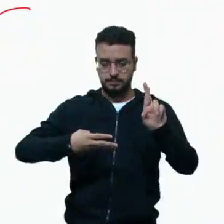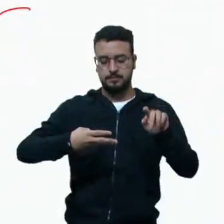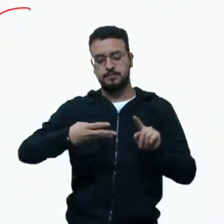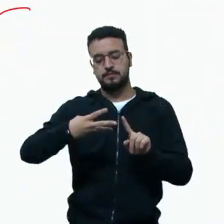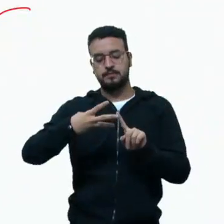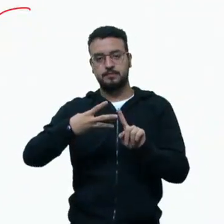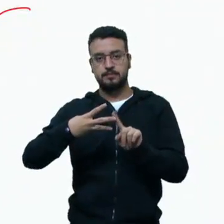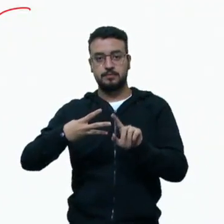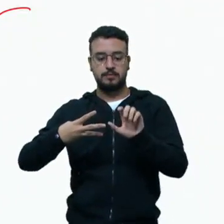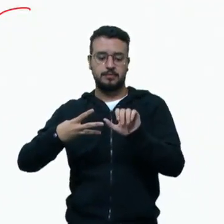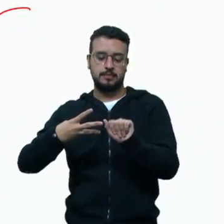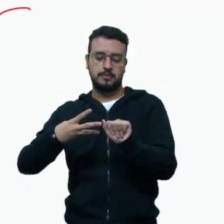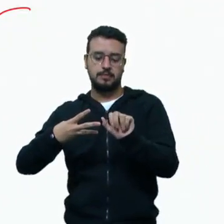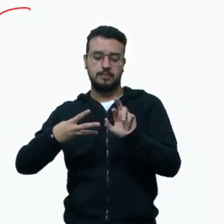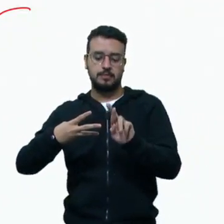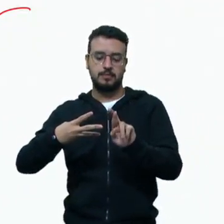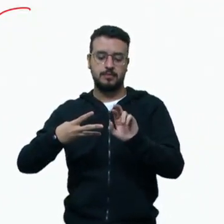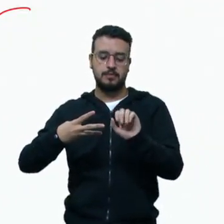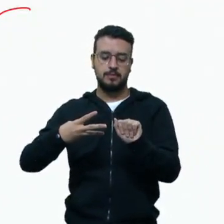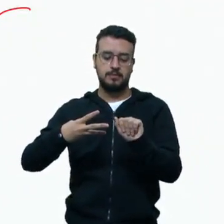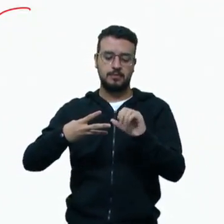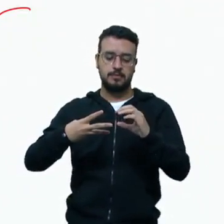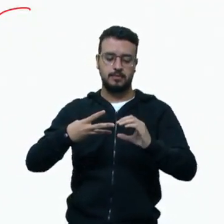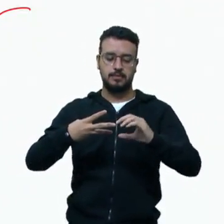outra aracnoide mater,